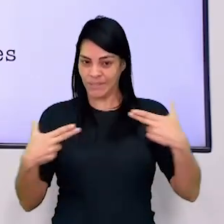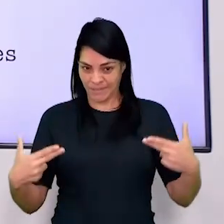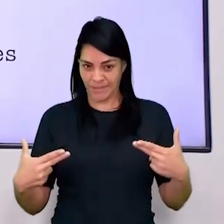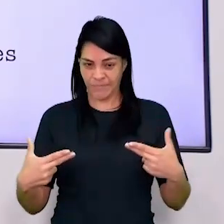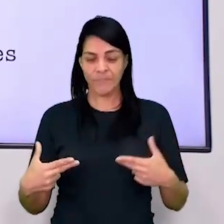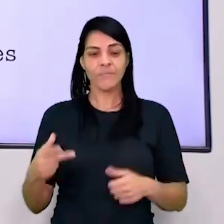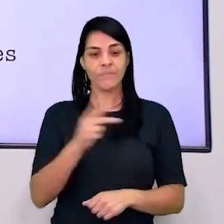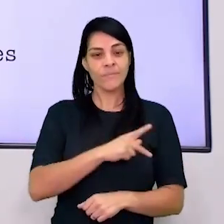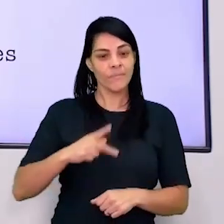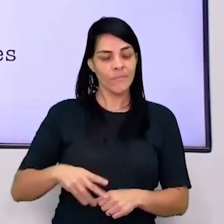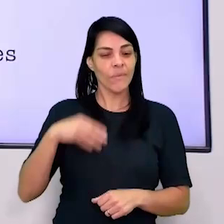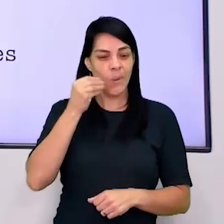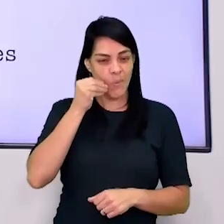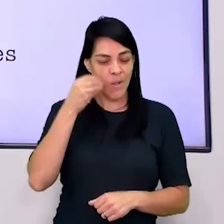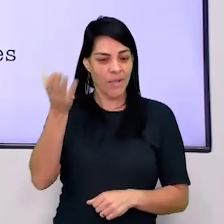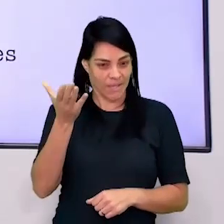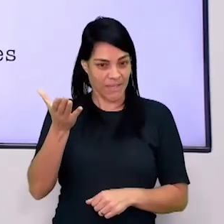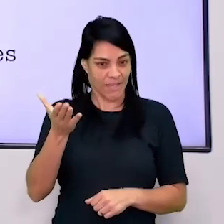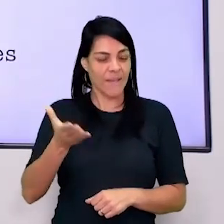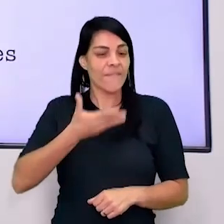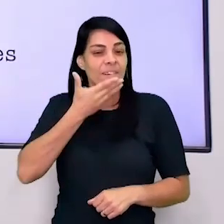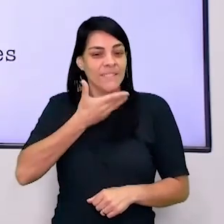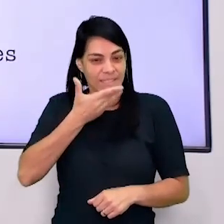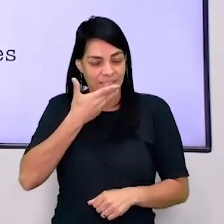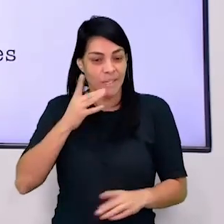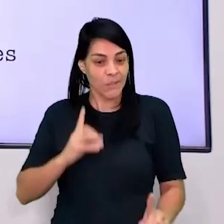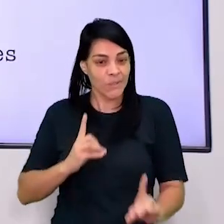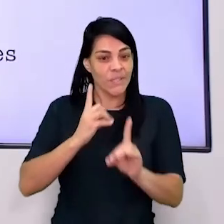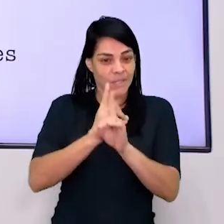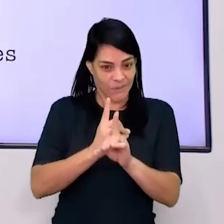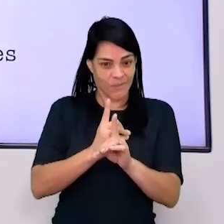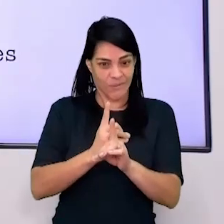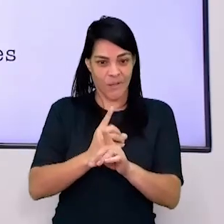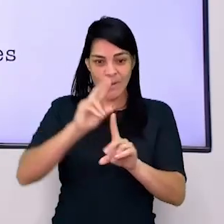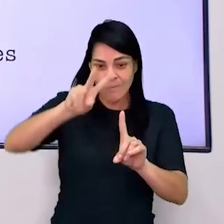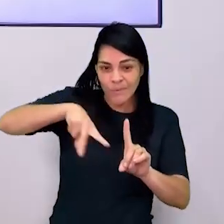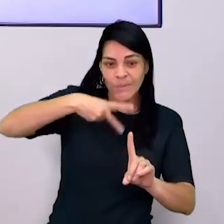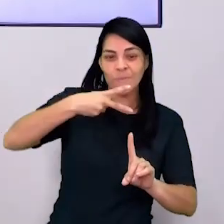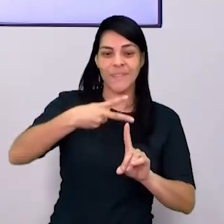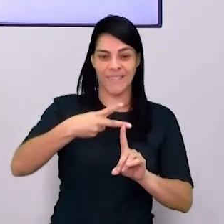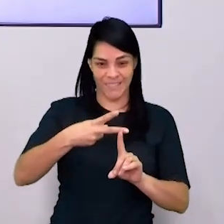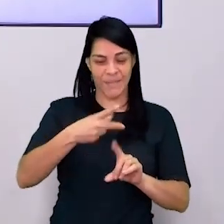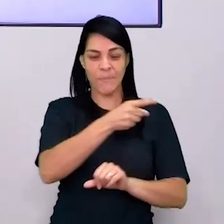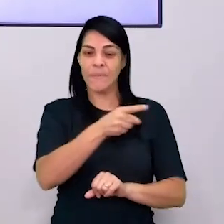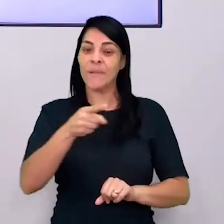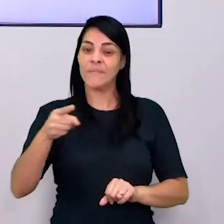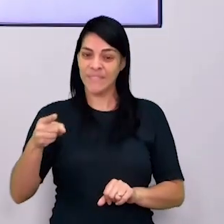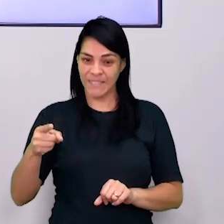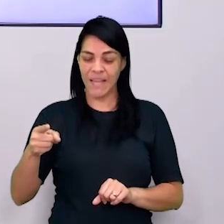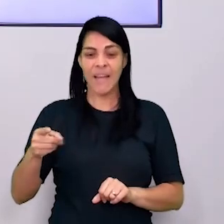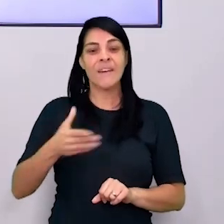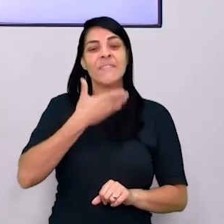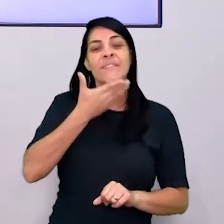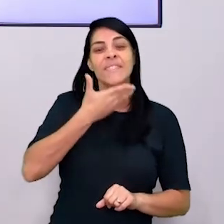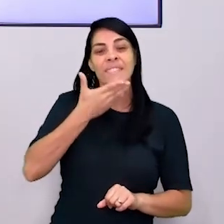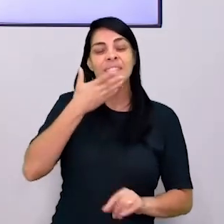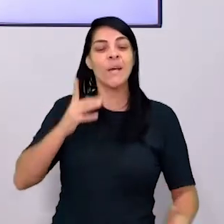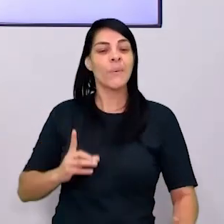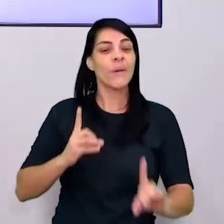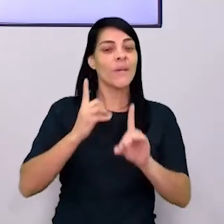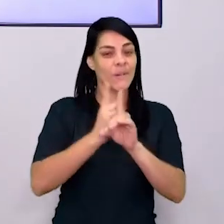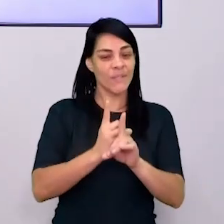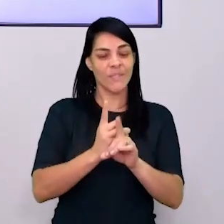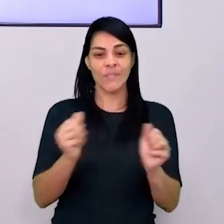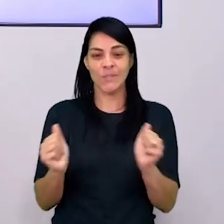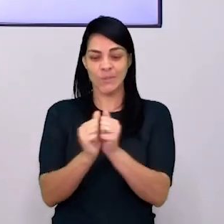experientes que querem seus facilitadores dos encontros vão ser os multiplicadores para você facilitar Os encontros